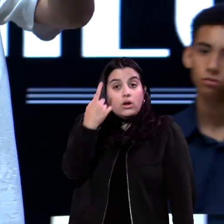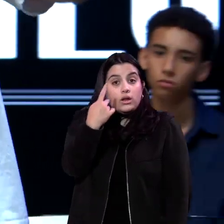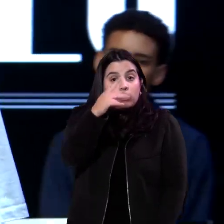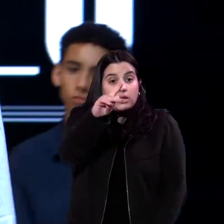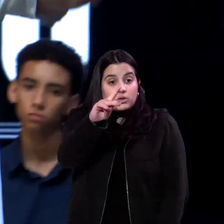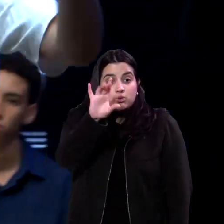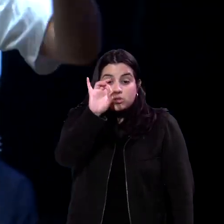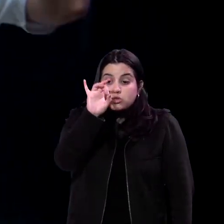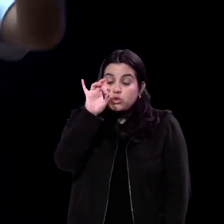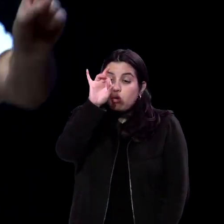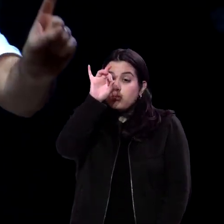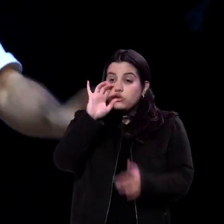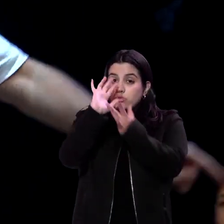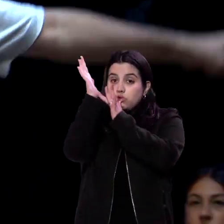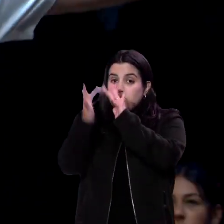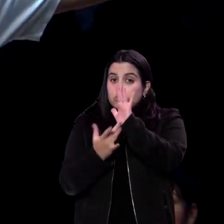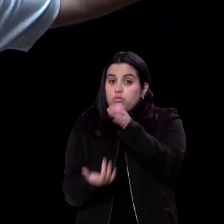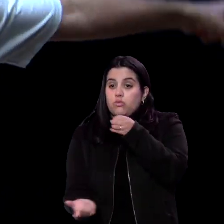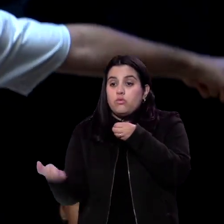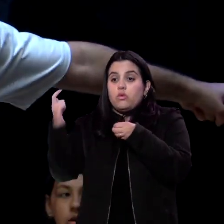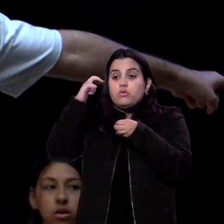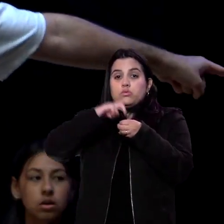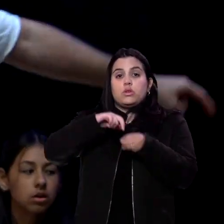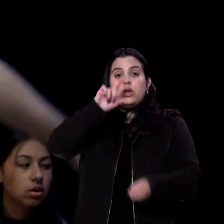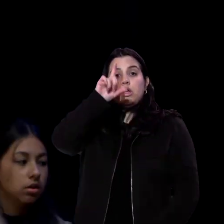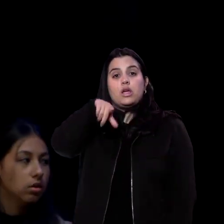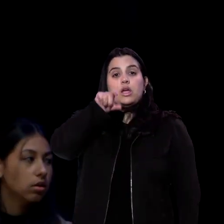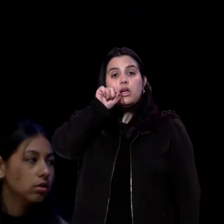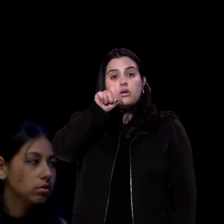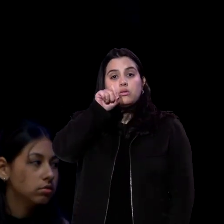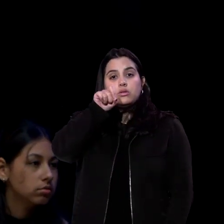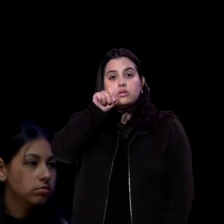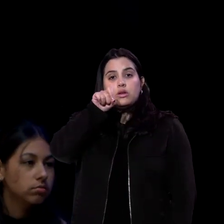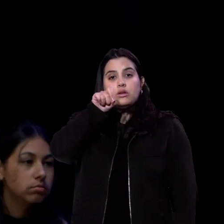e só quando Jesus voltar, é a de júri.